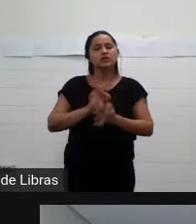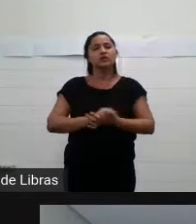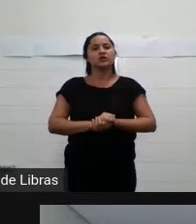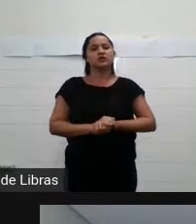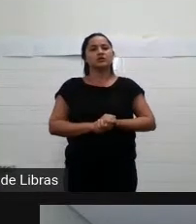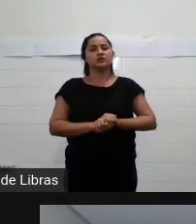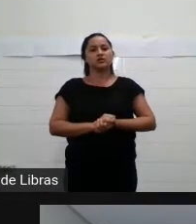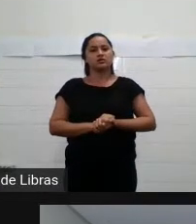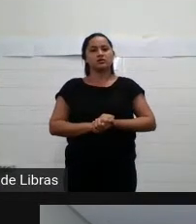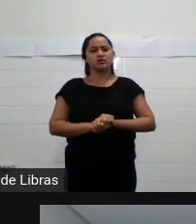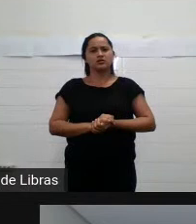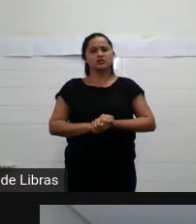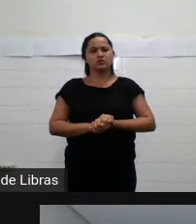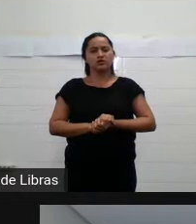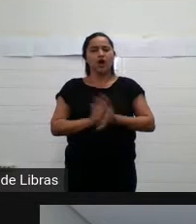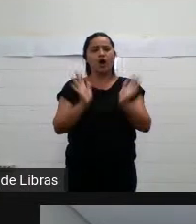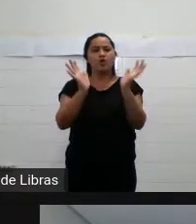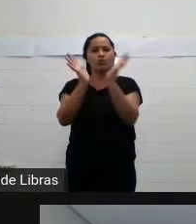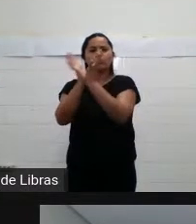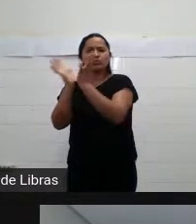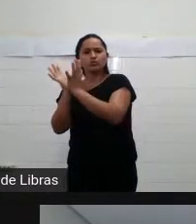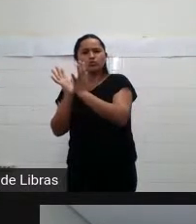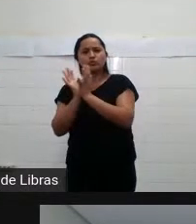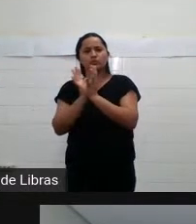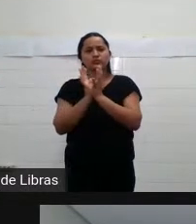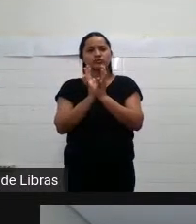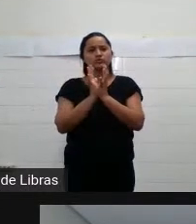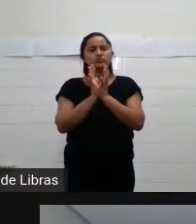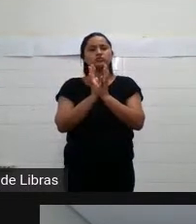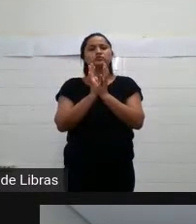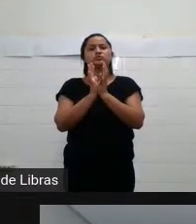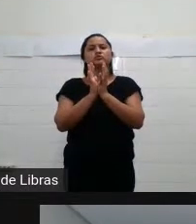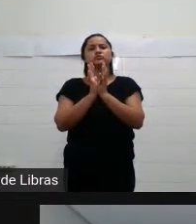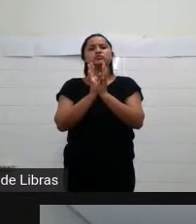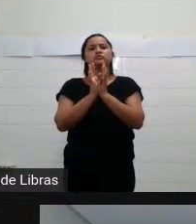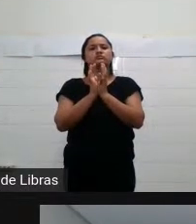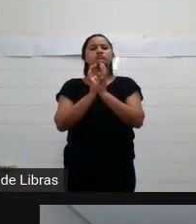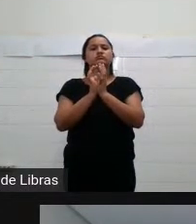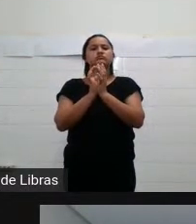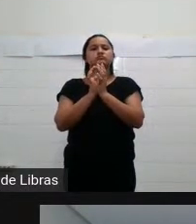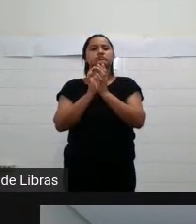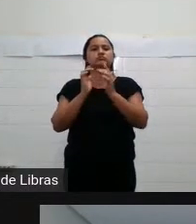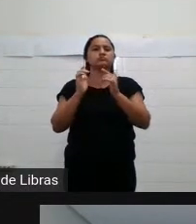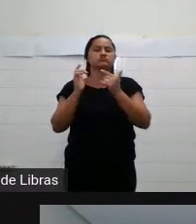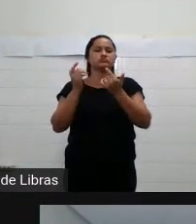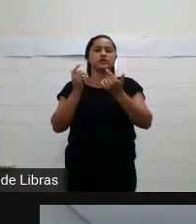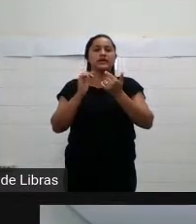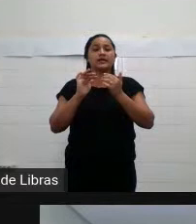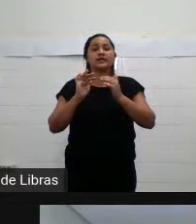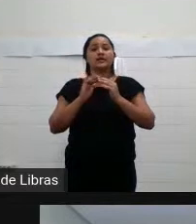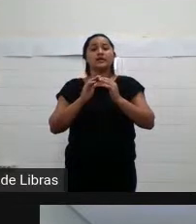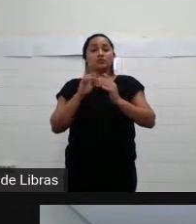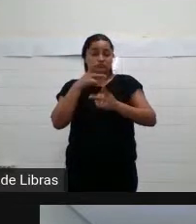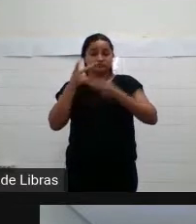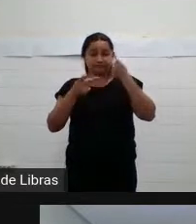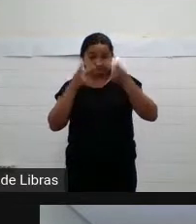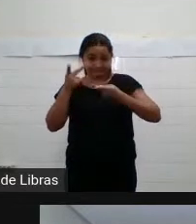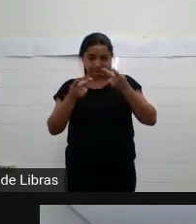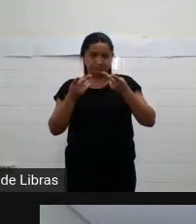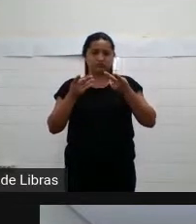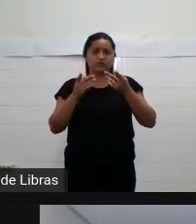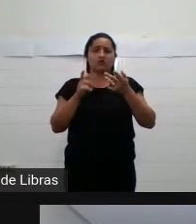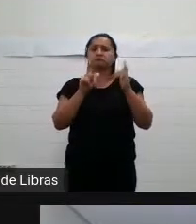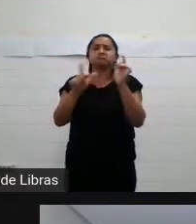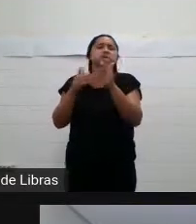ao conjunto da Constituição. E quando a gente indica, qualquer um que participa